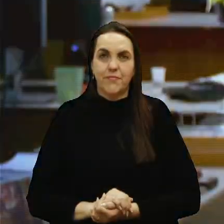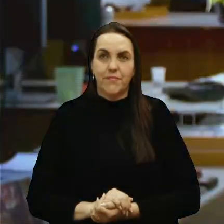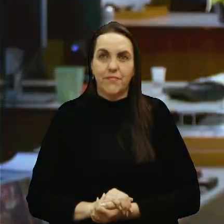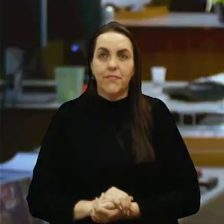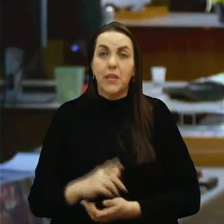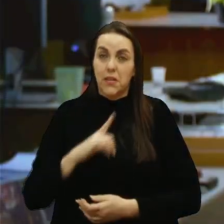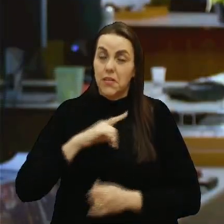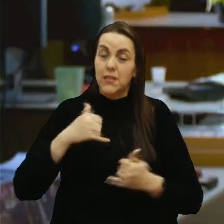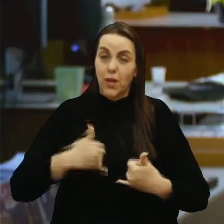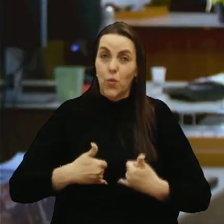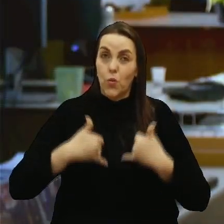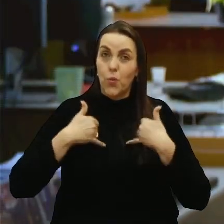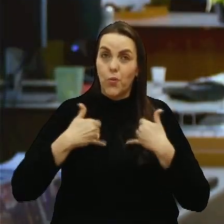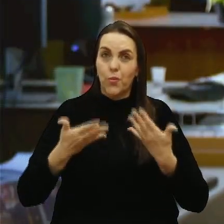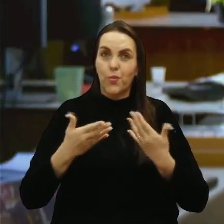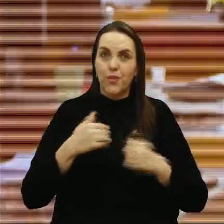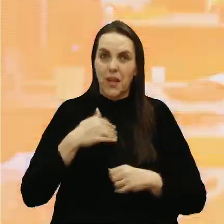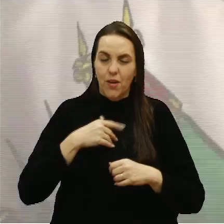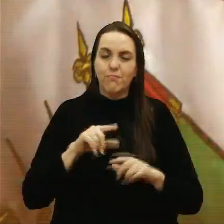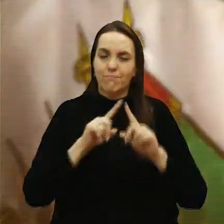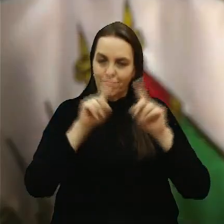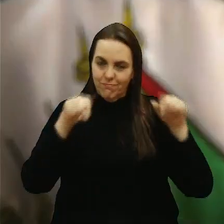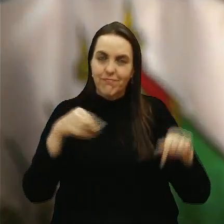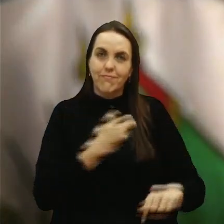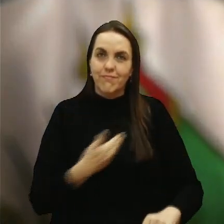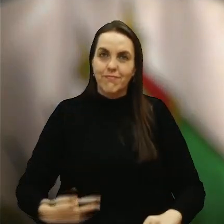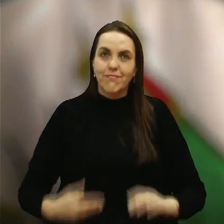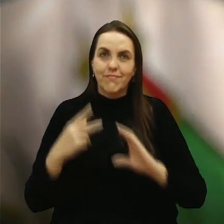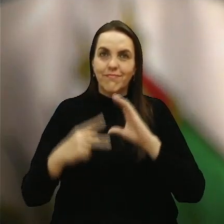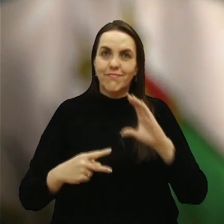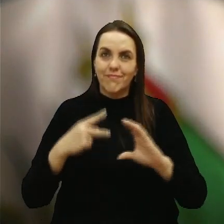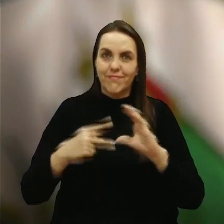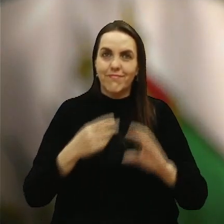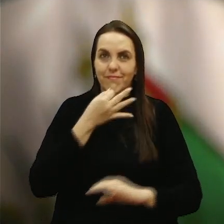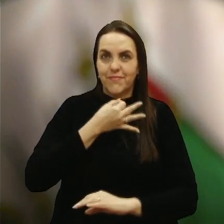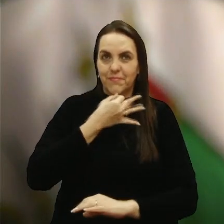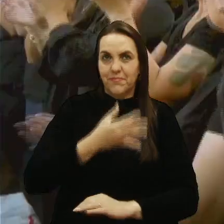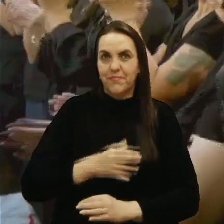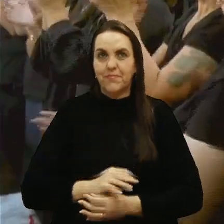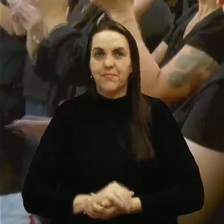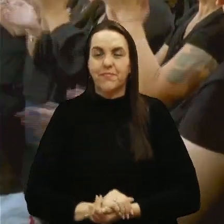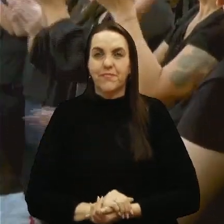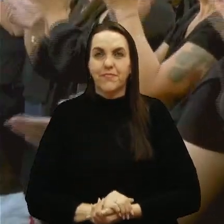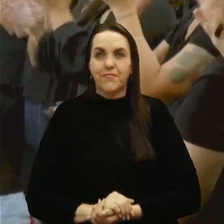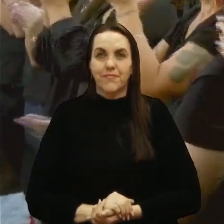Tenho muito orgulho de dizer que eu sou servidora pública da Câmara Municipal de Caxias do Sul.